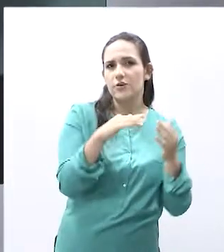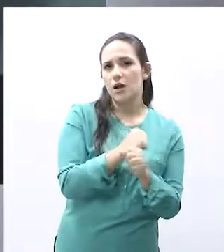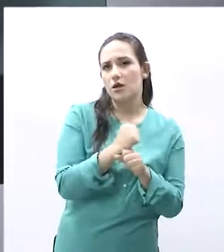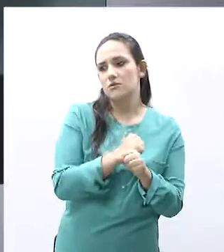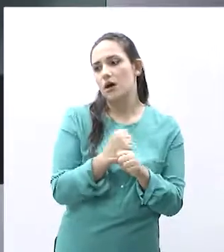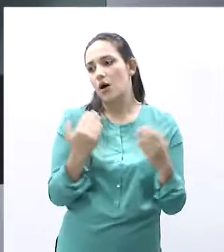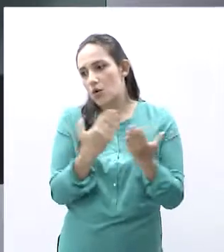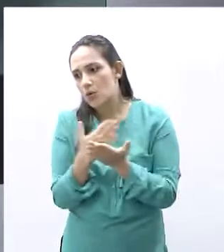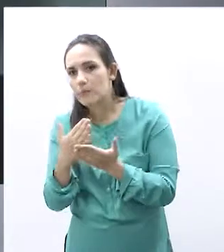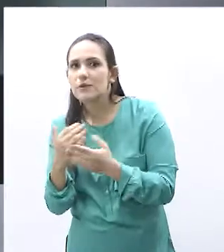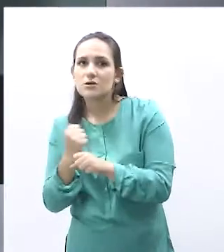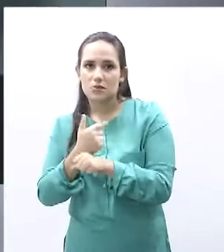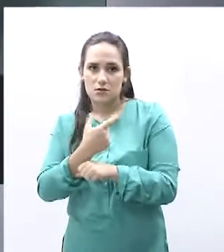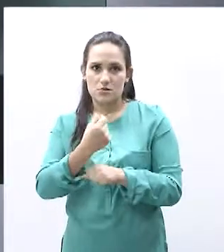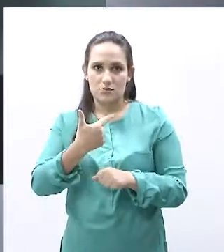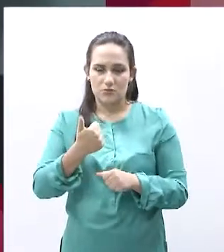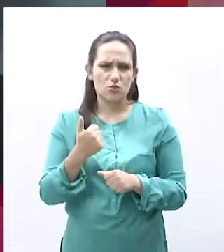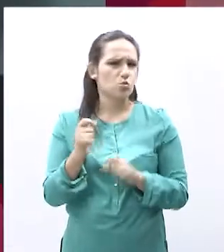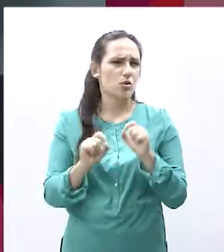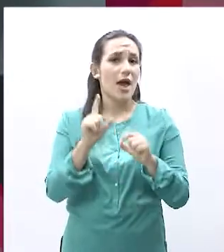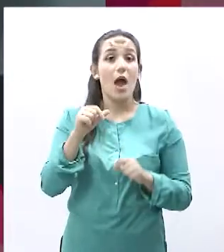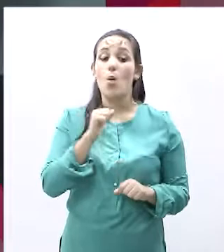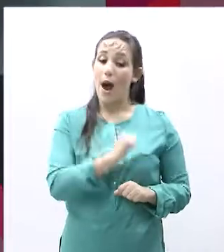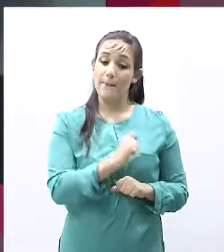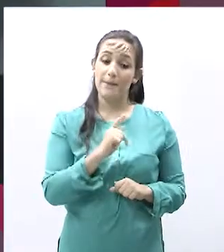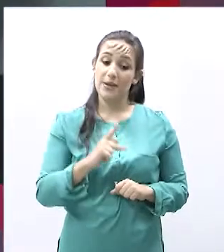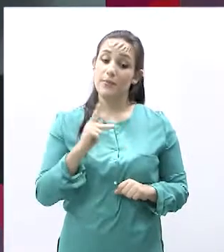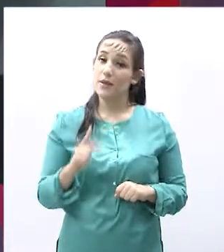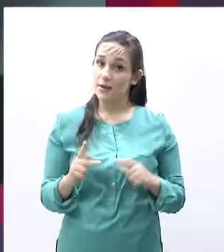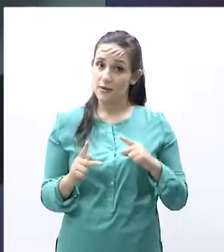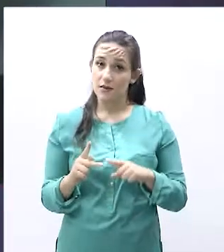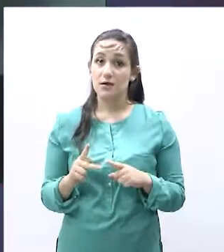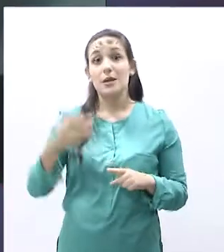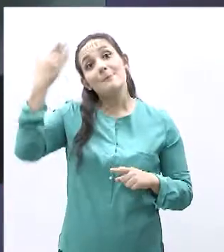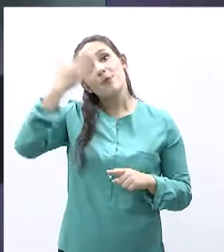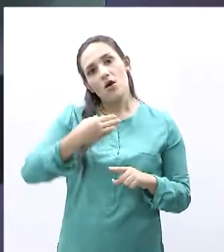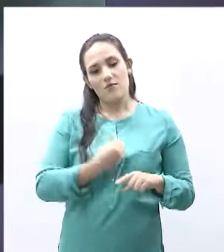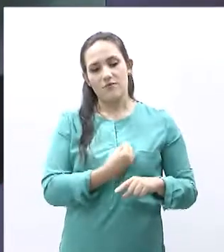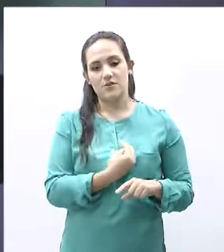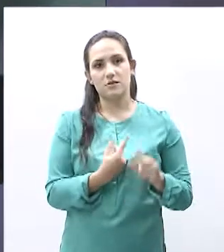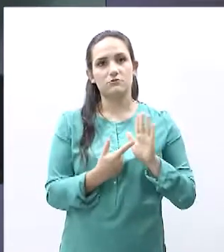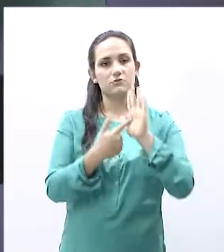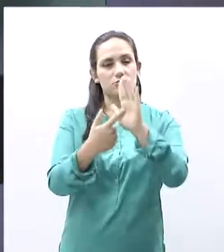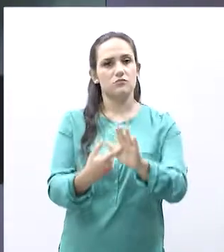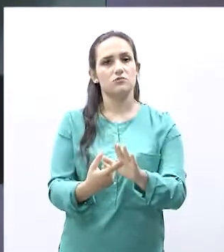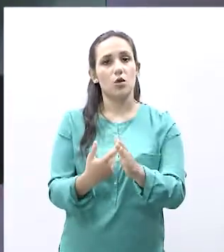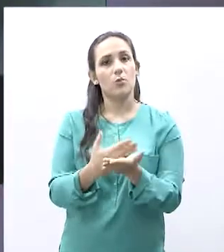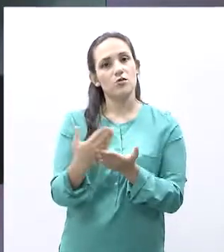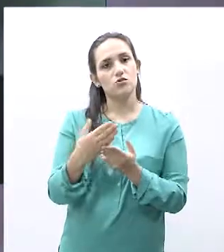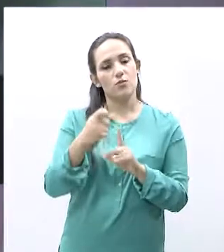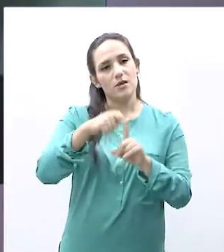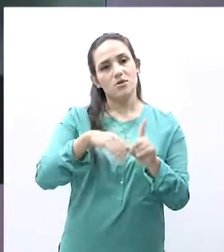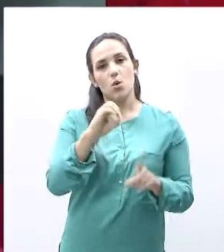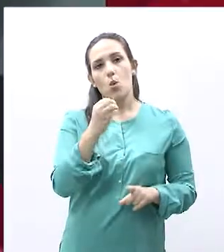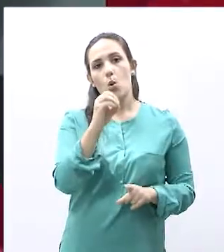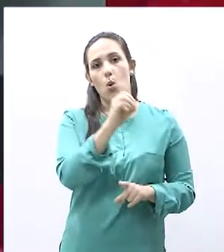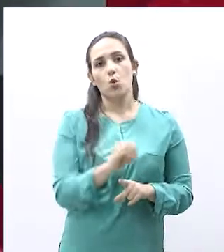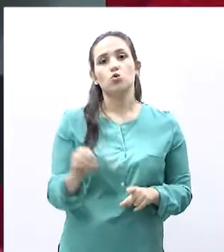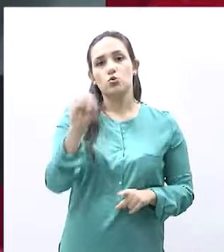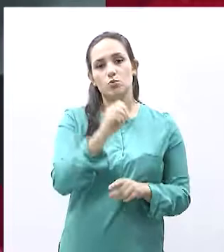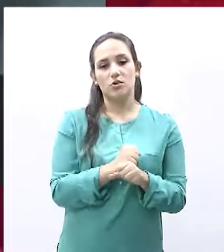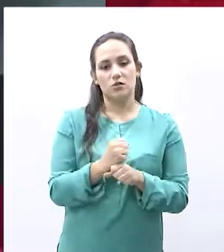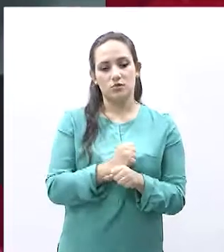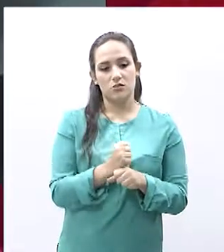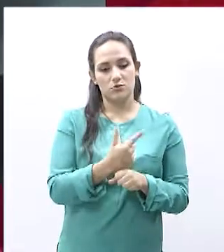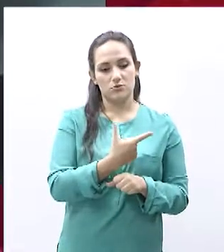o desenvolvimento desse aplicativo, dessa forma de fazer a prova de vida, começou em outubro de 2020,